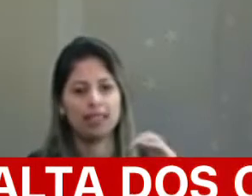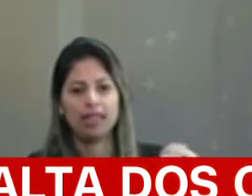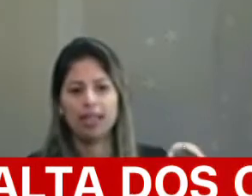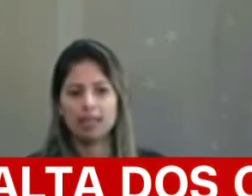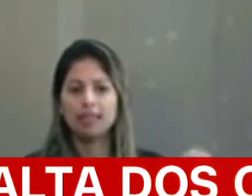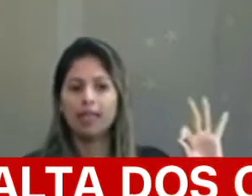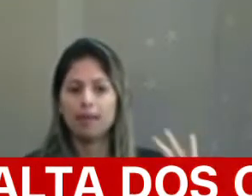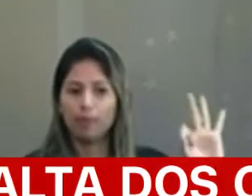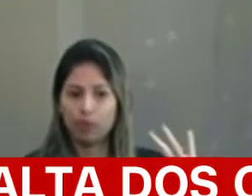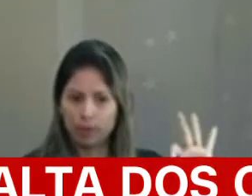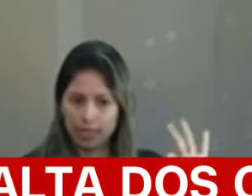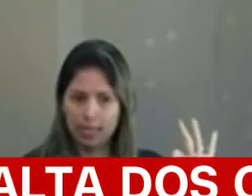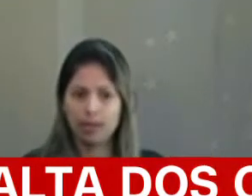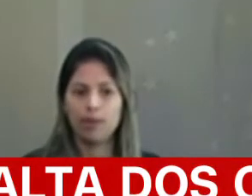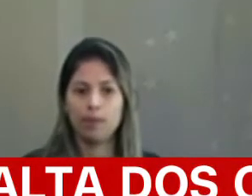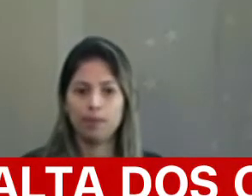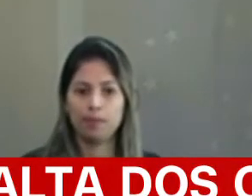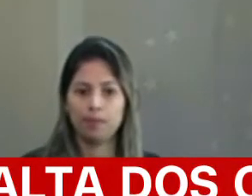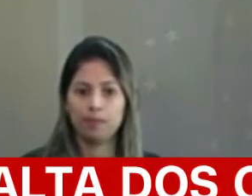né?